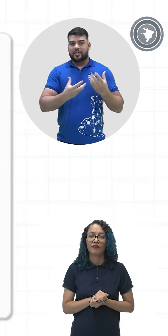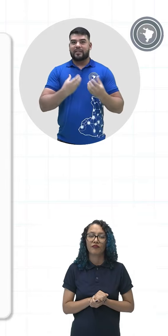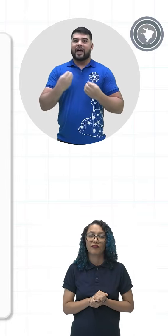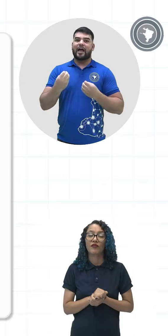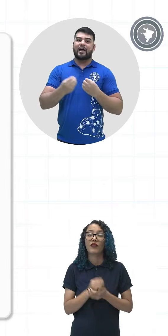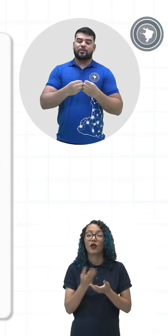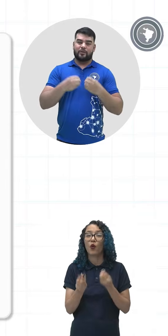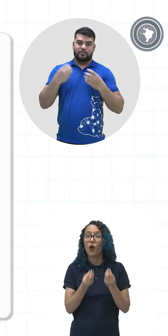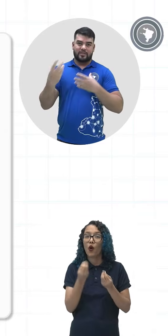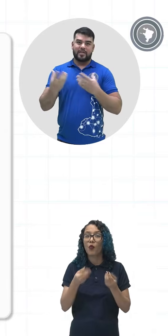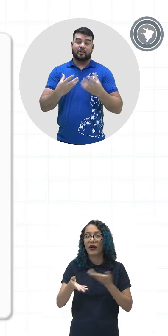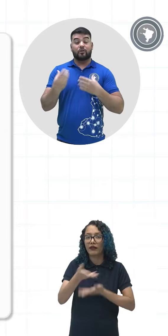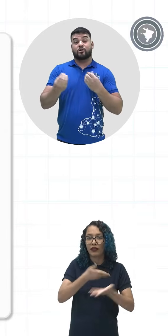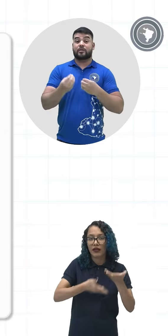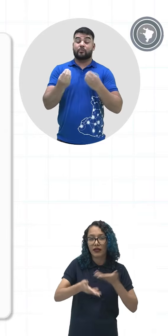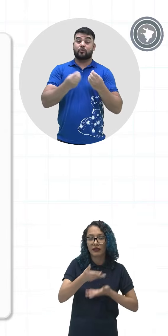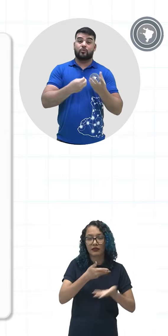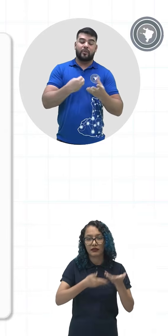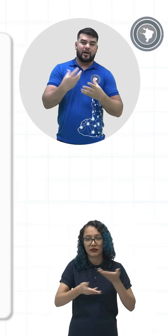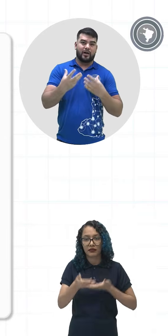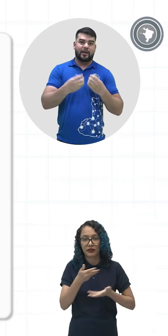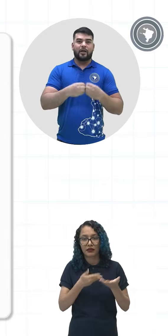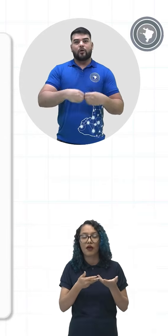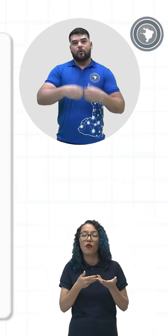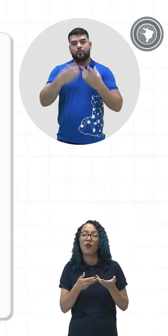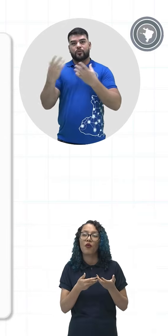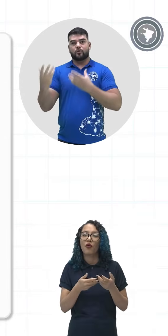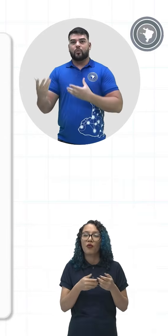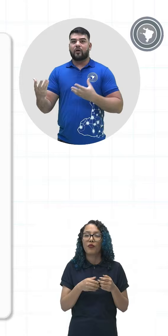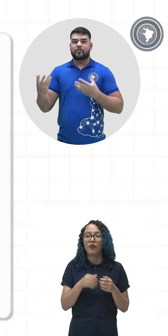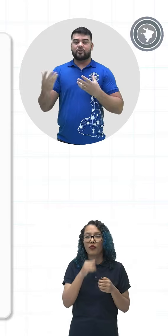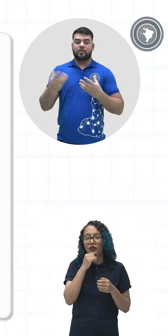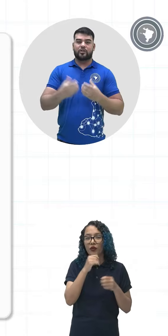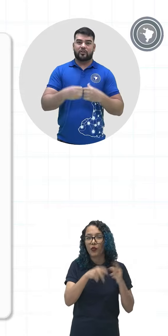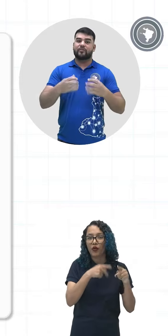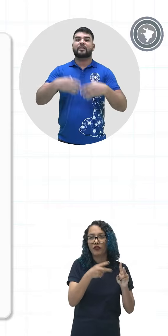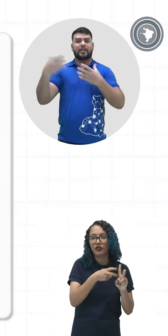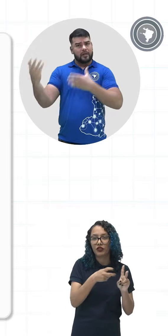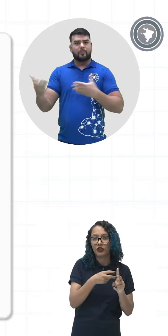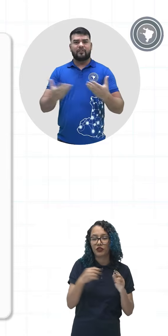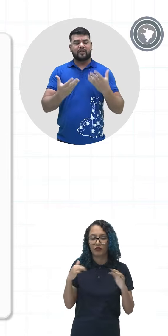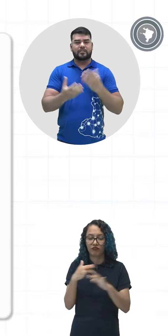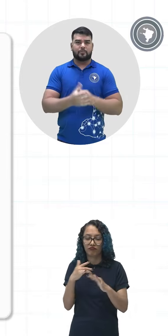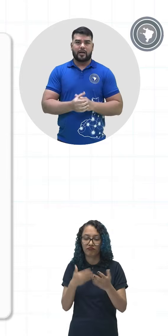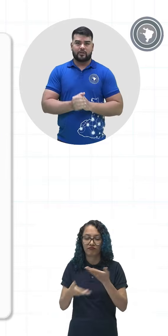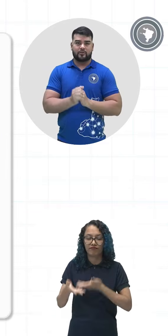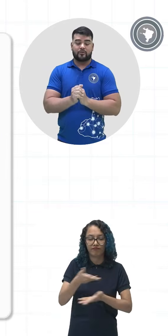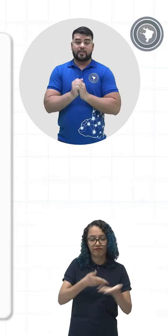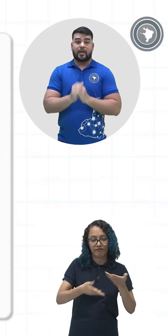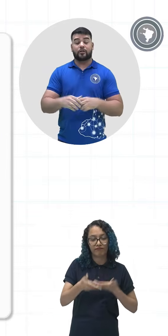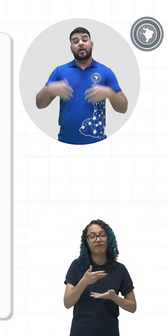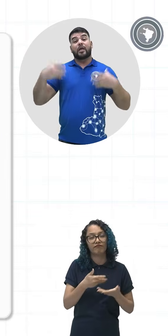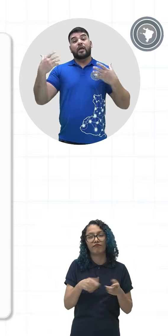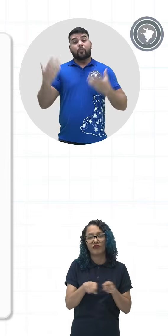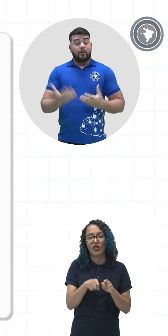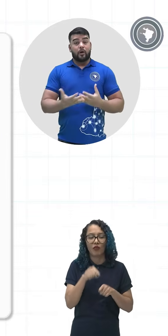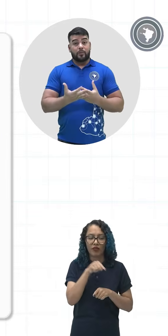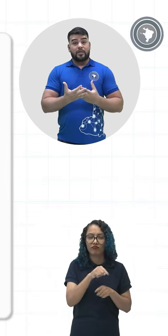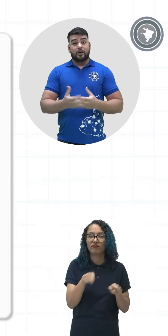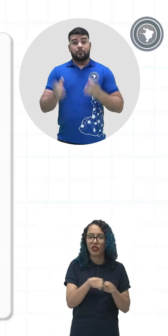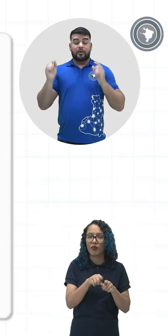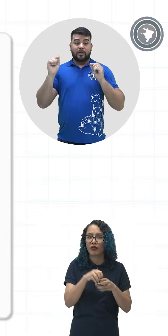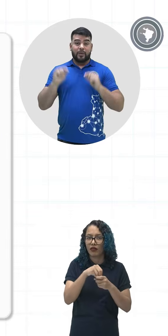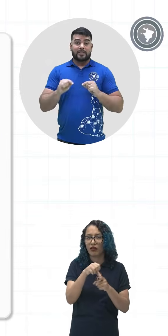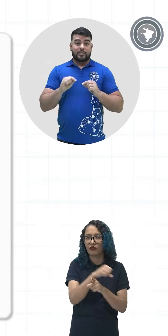a sociedade, certo que nós dizemos urbana, com os povos indígenas, que também fazem parte da sociedade. E qual é